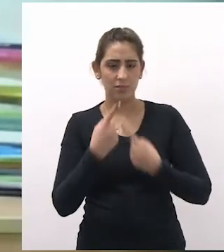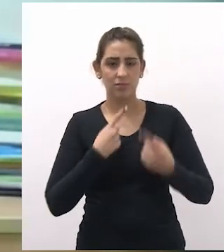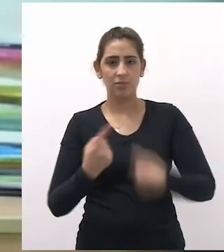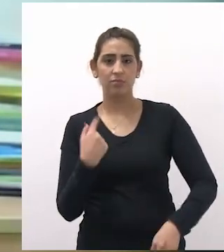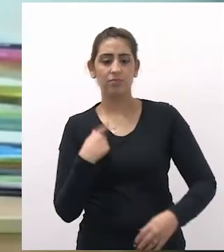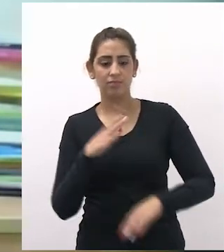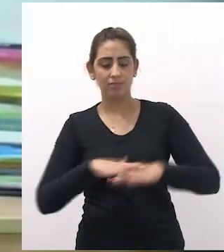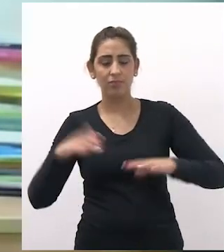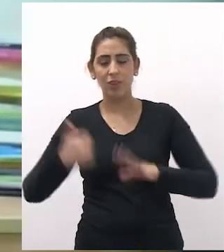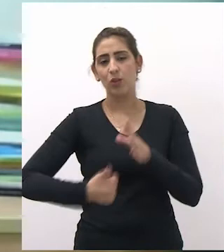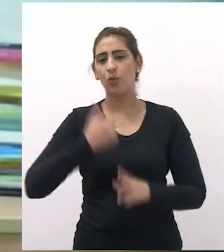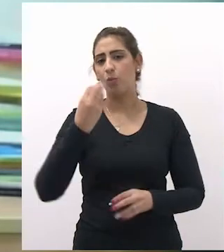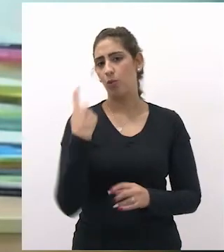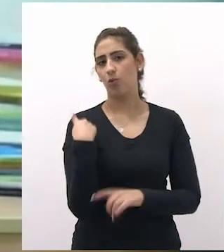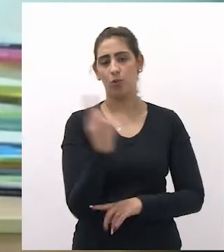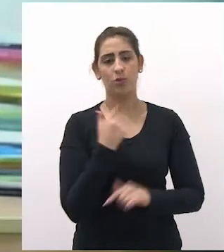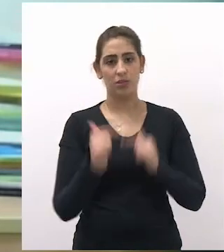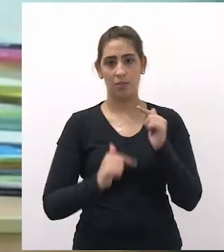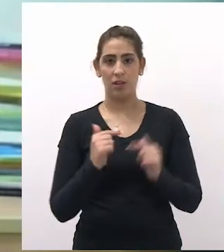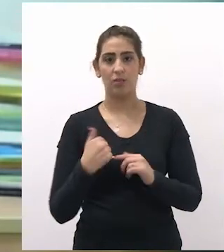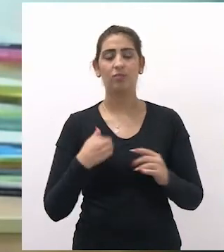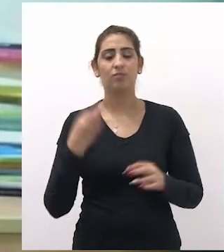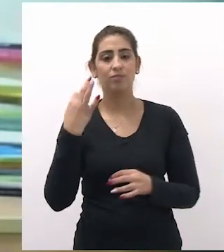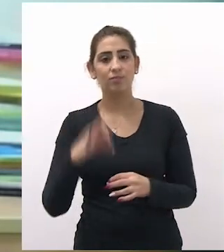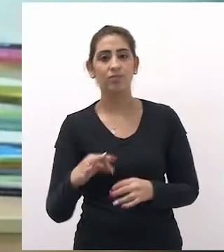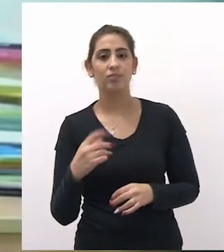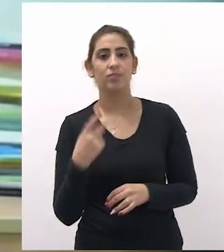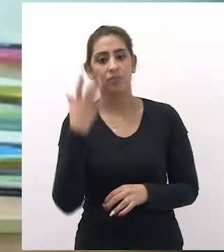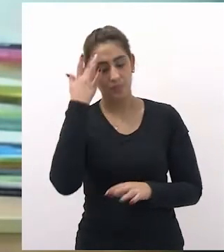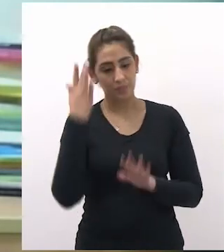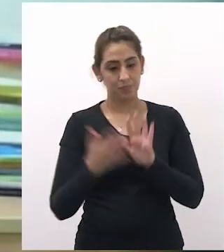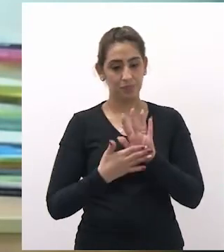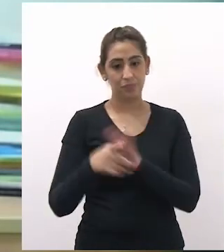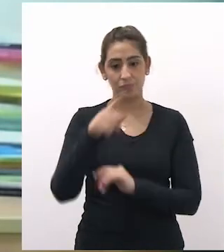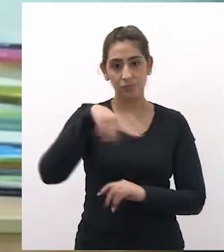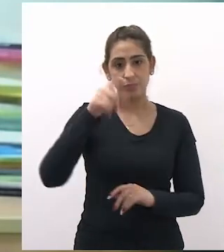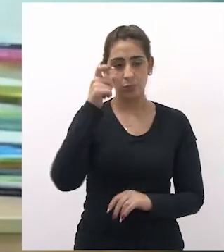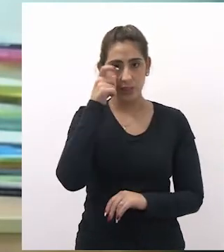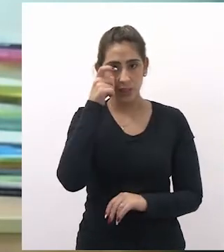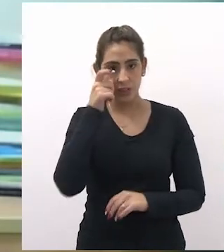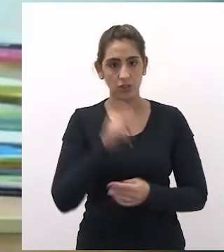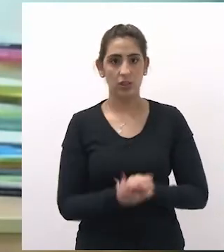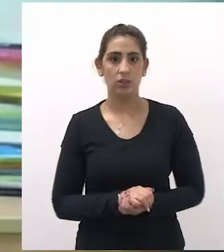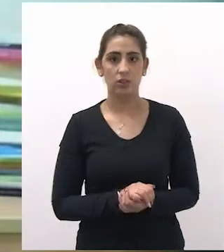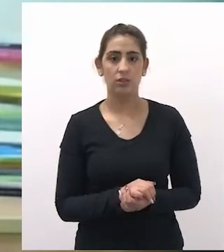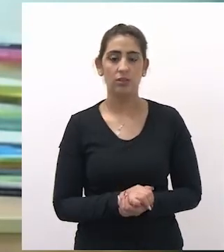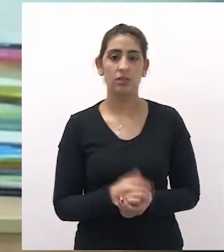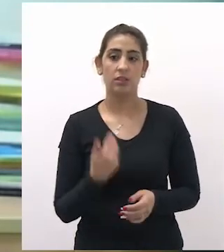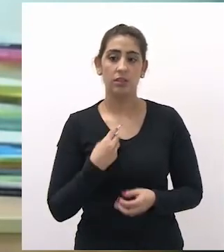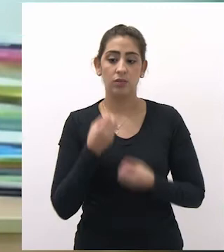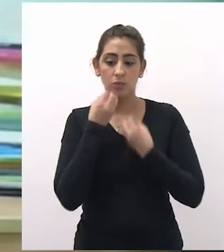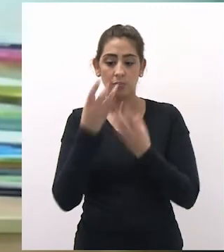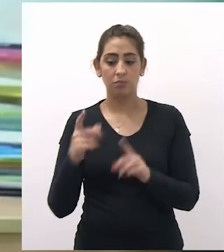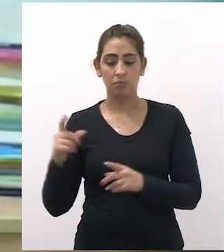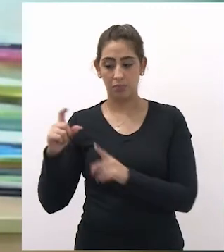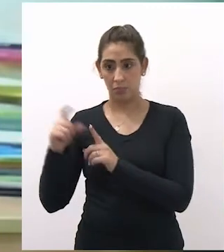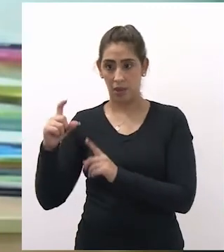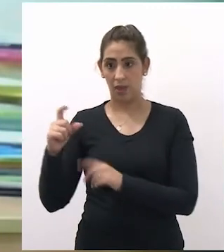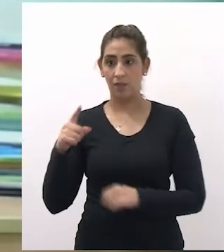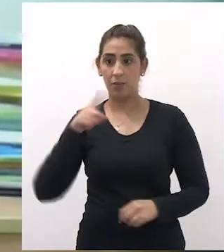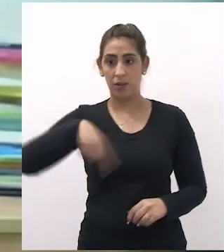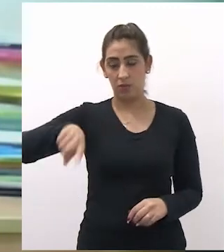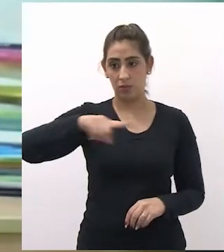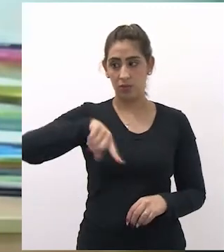muito o nosso trabalho e com certeza do público que está nos assistindo. E eu vou passar a palavra para